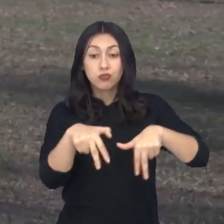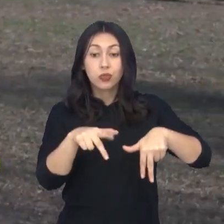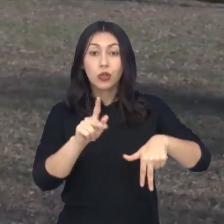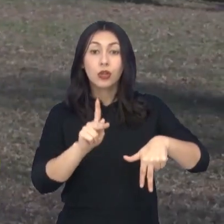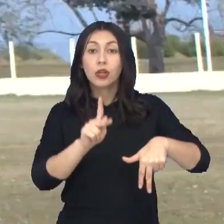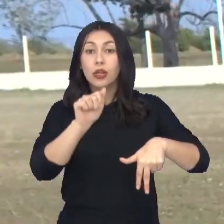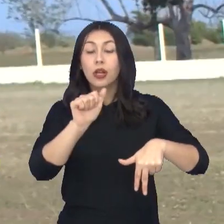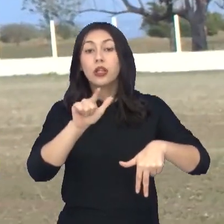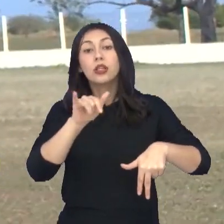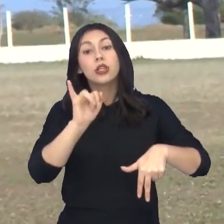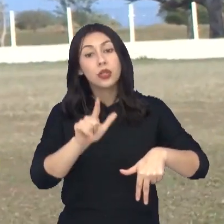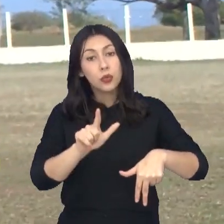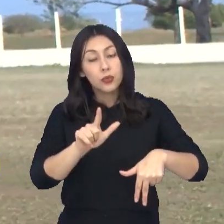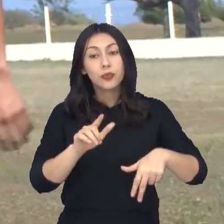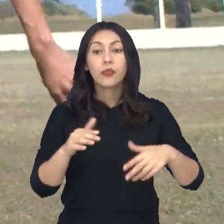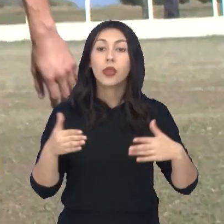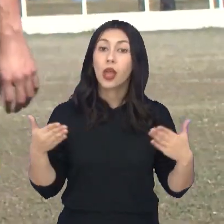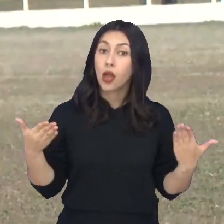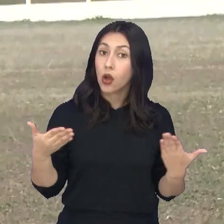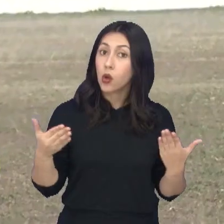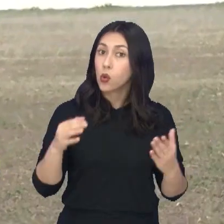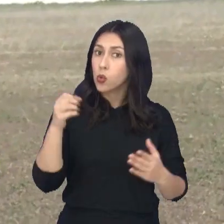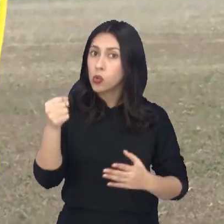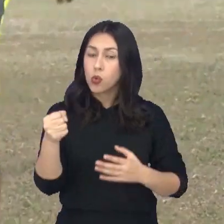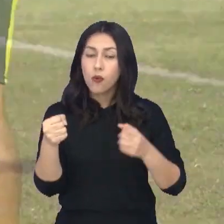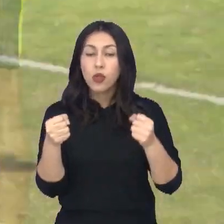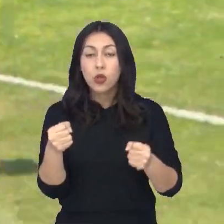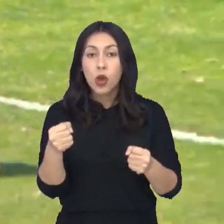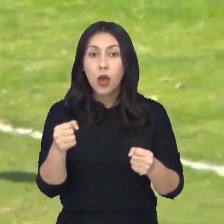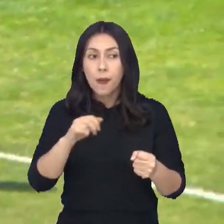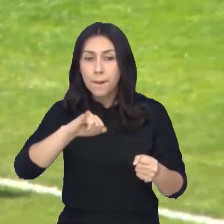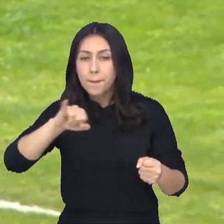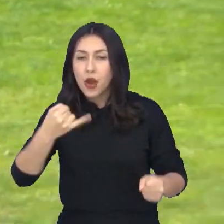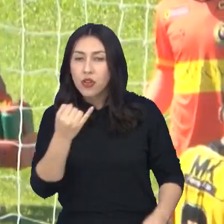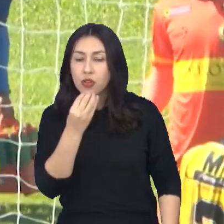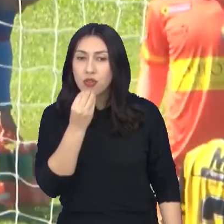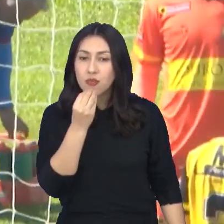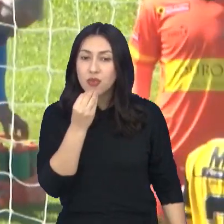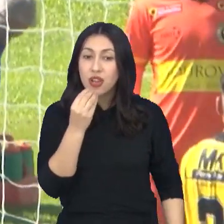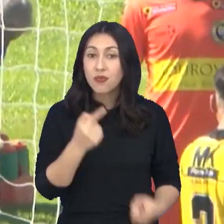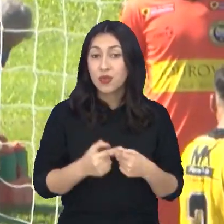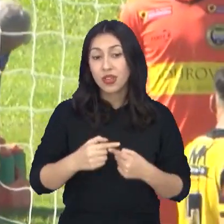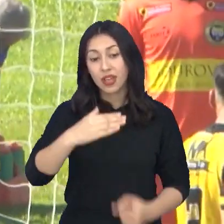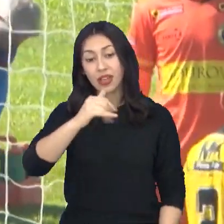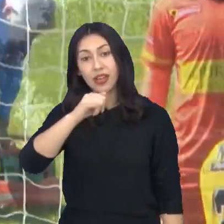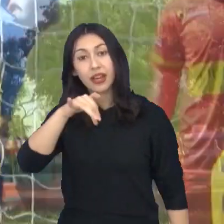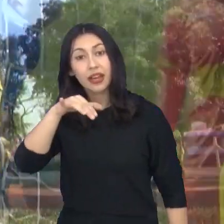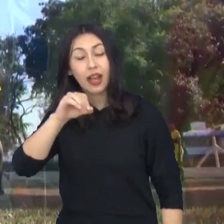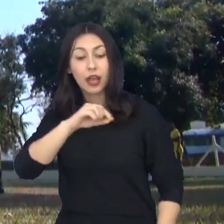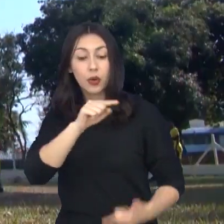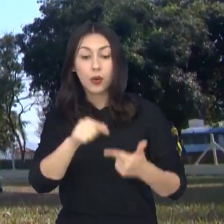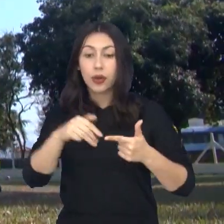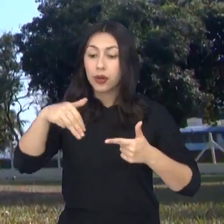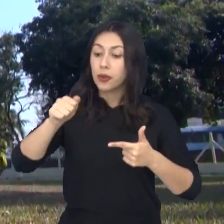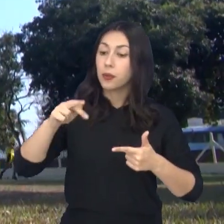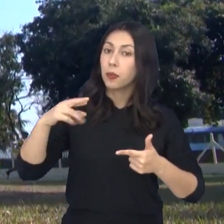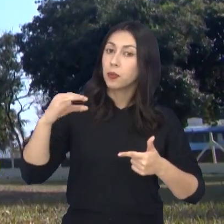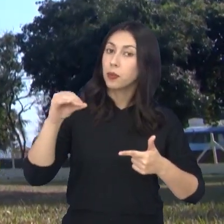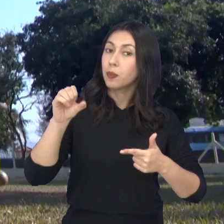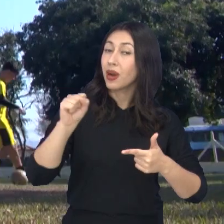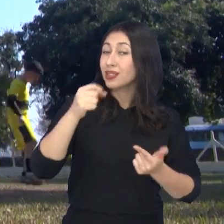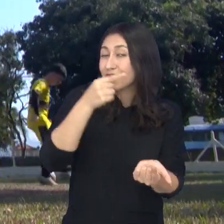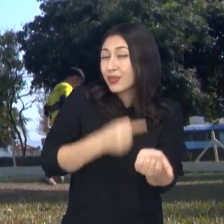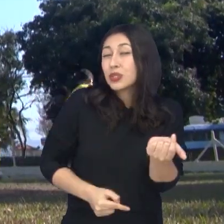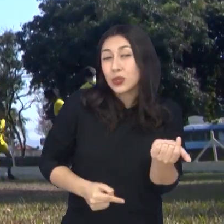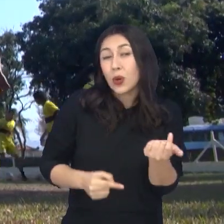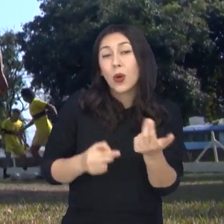miolo de zaga. O defensor aproveita a oportunidade após lesões de Caio e Marcos Vinícius, que nem estiveram